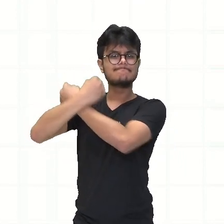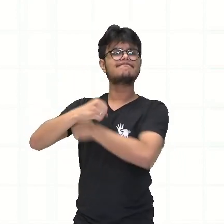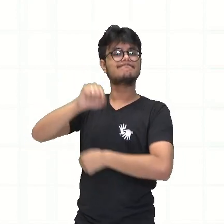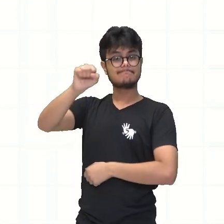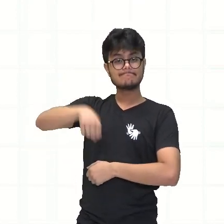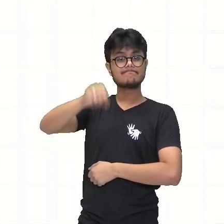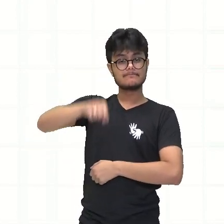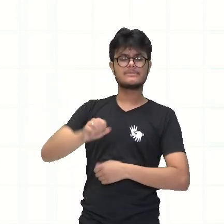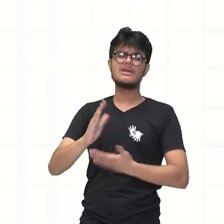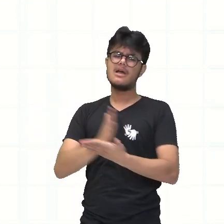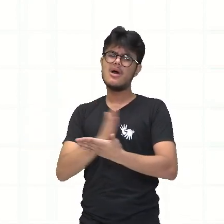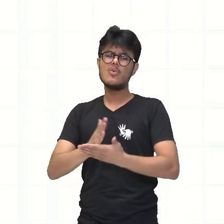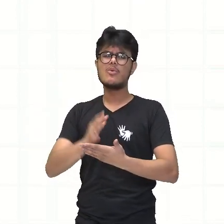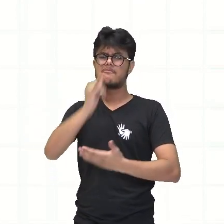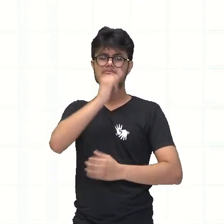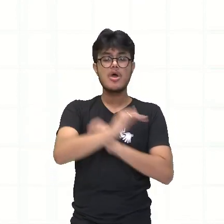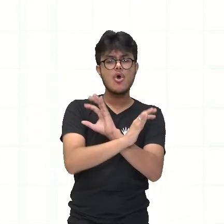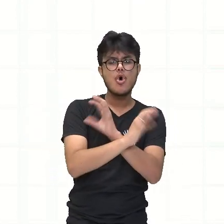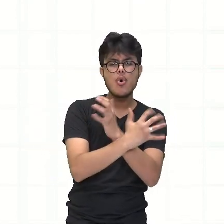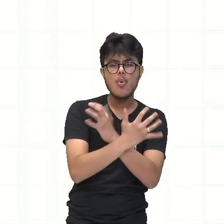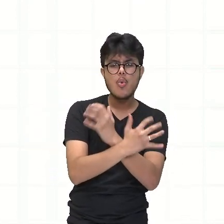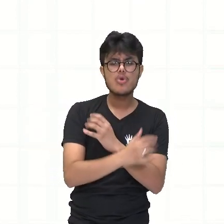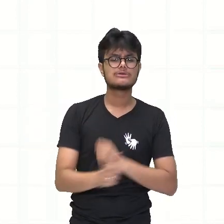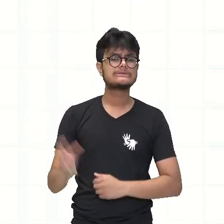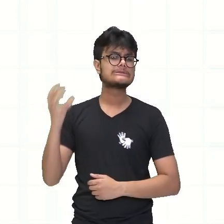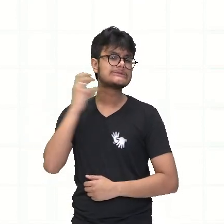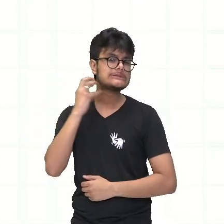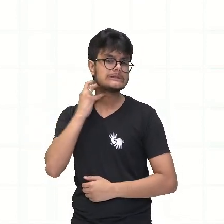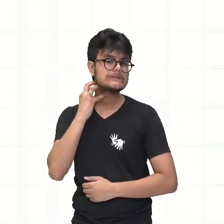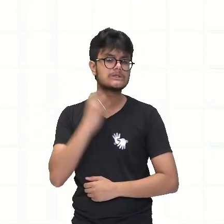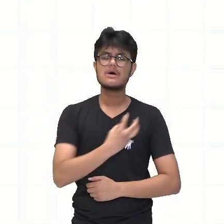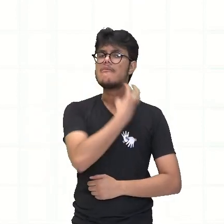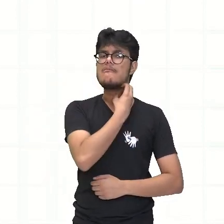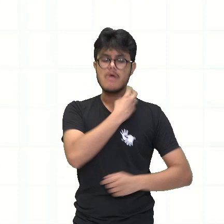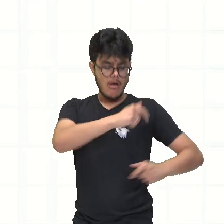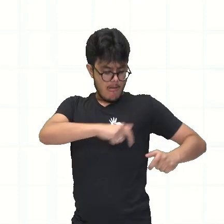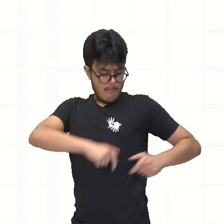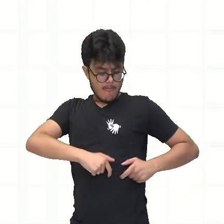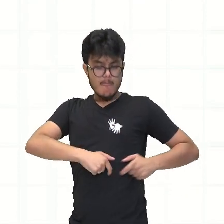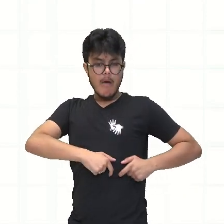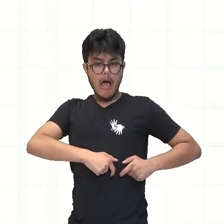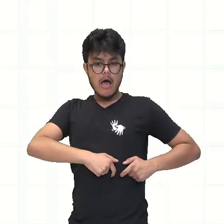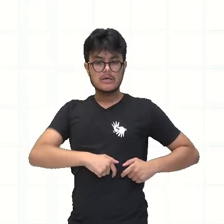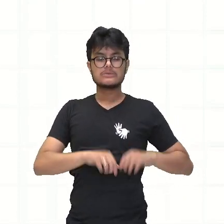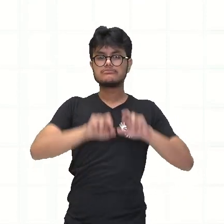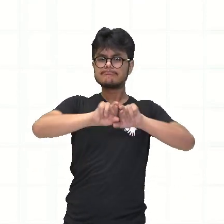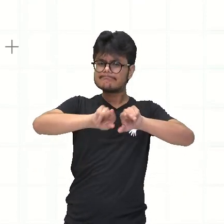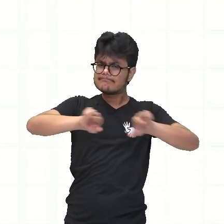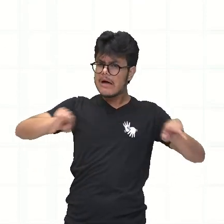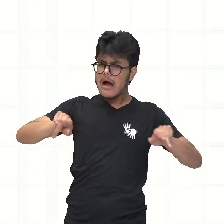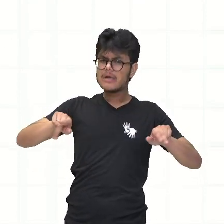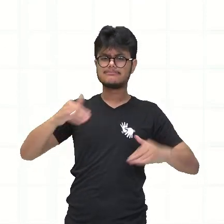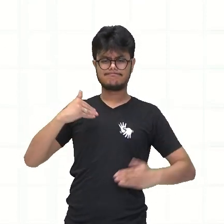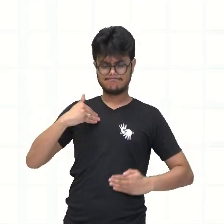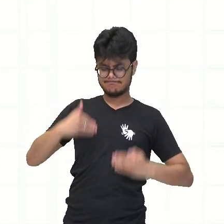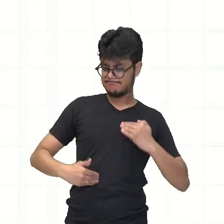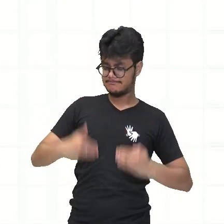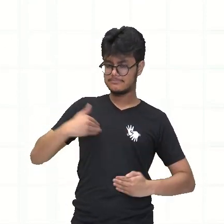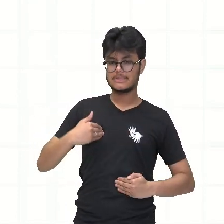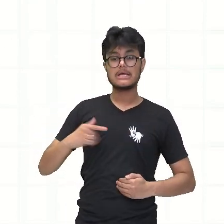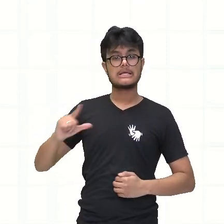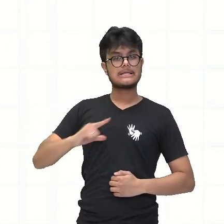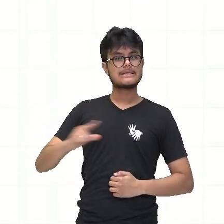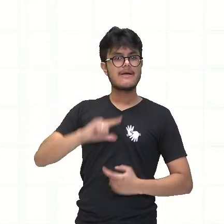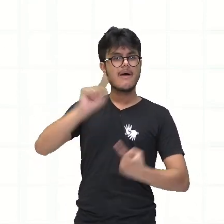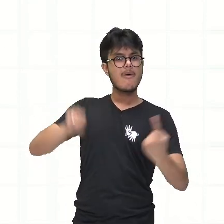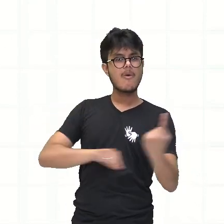glândulos linfáticos, baço, né, e outros órgãos que estão envolvidos aí na produção de células